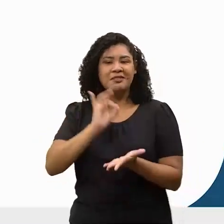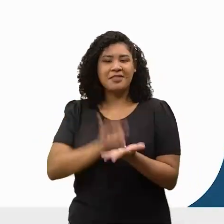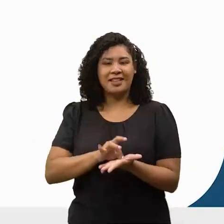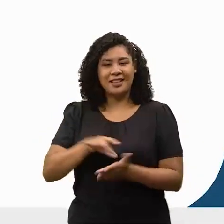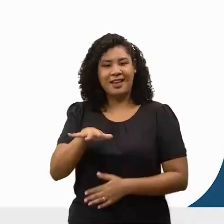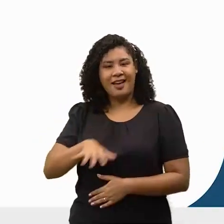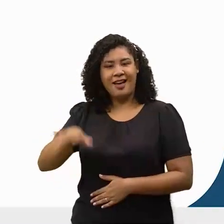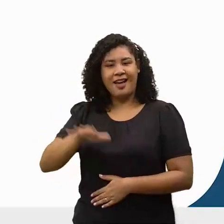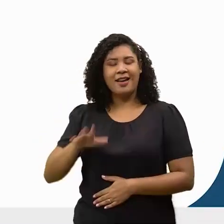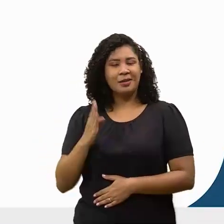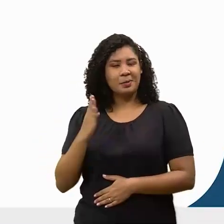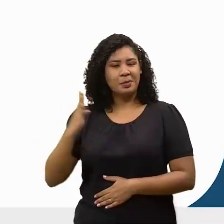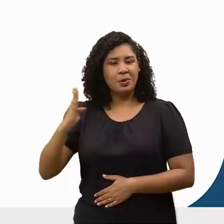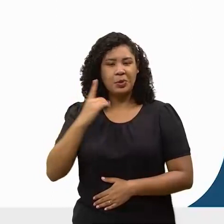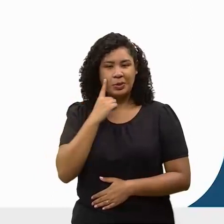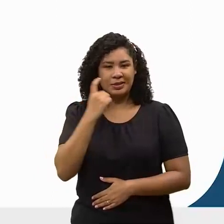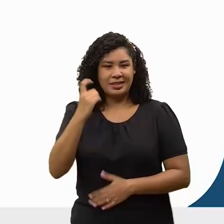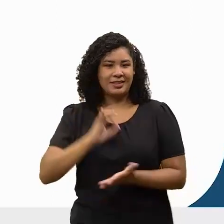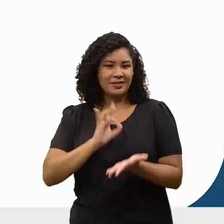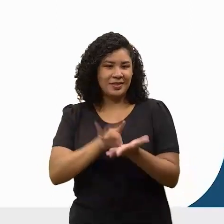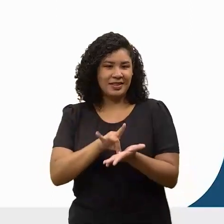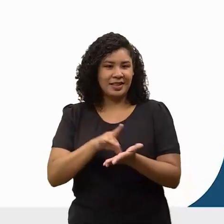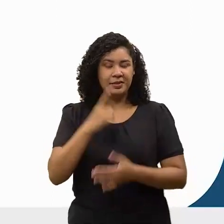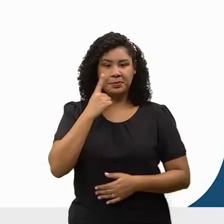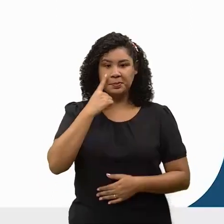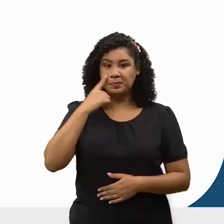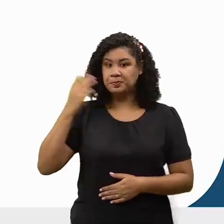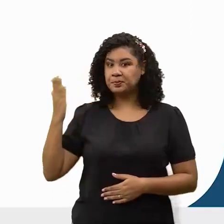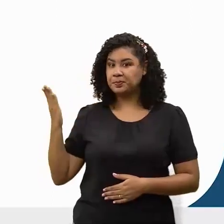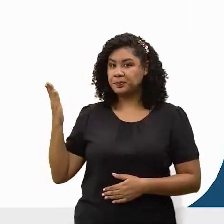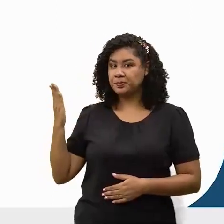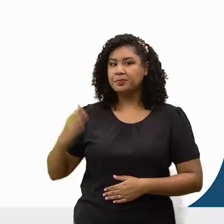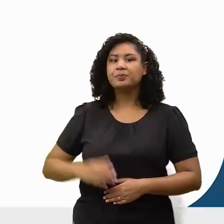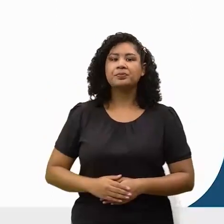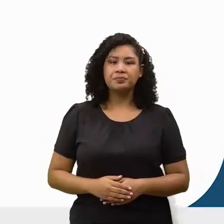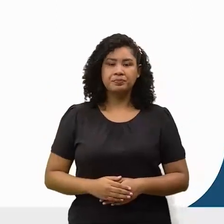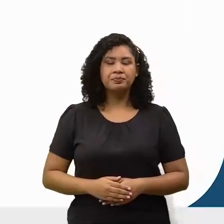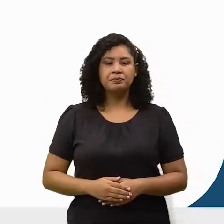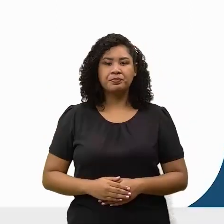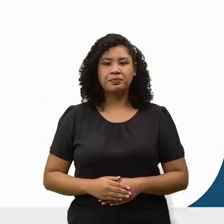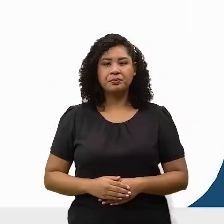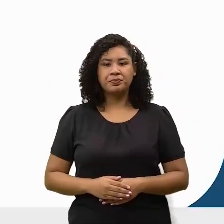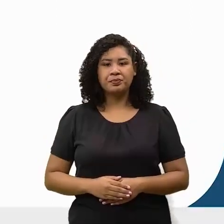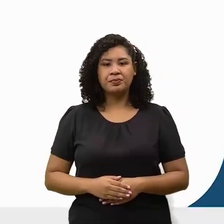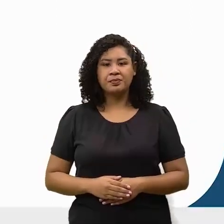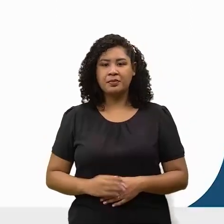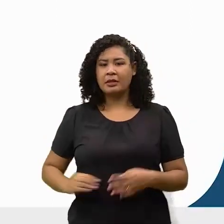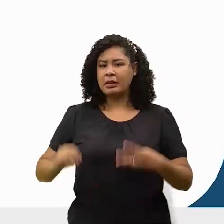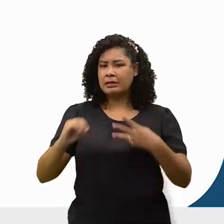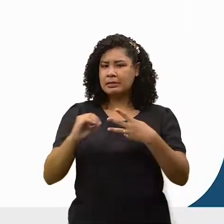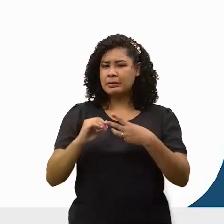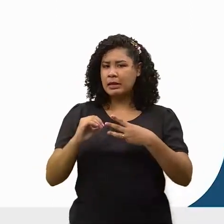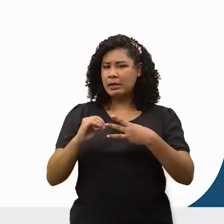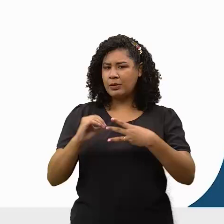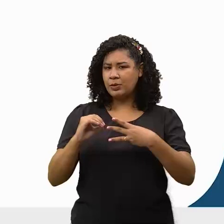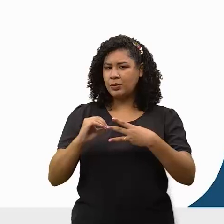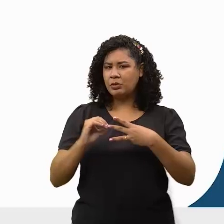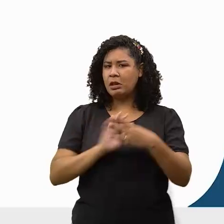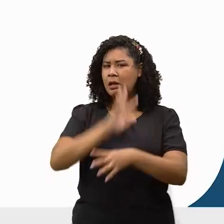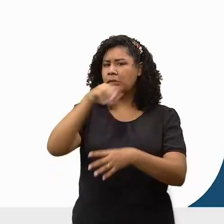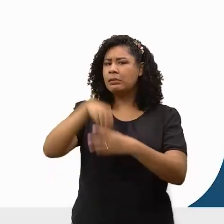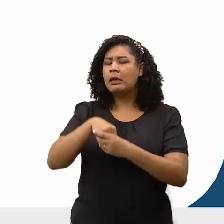da biologia interessantíssima. Segundo ele, toda célula viva possui.